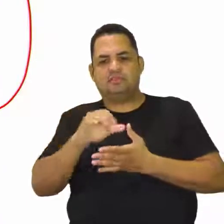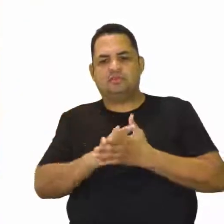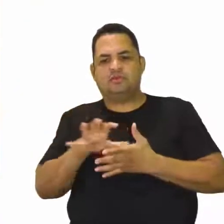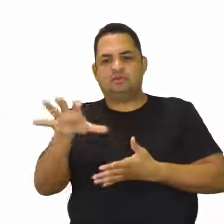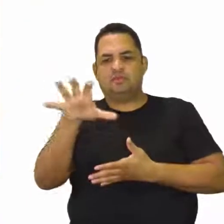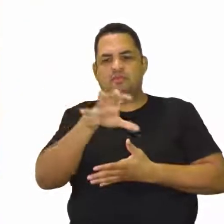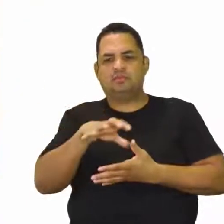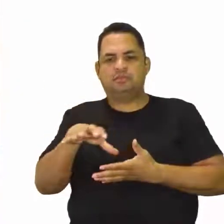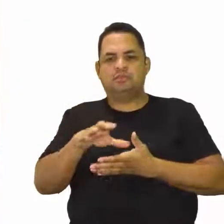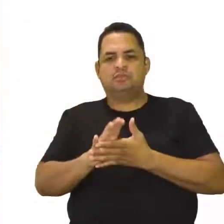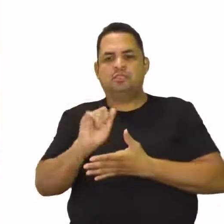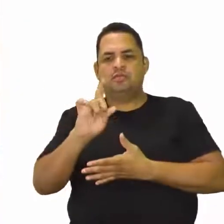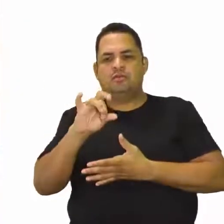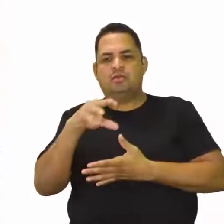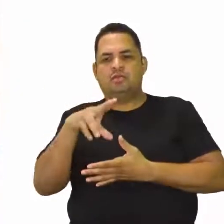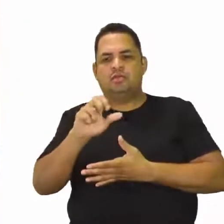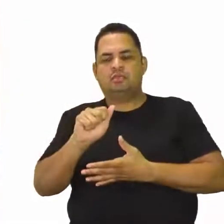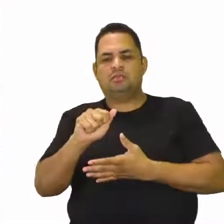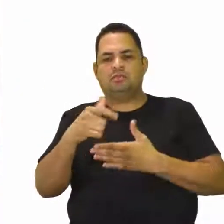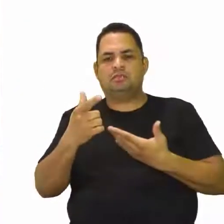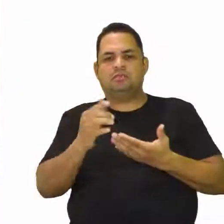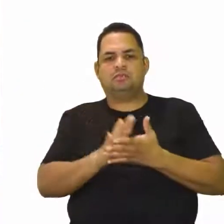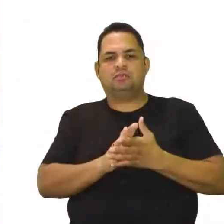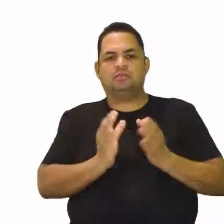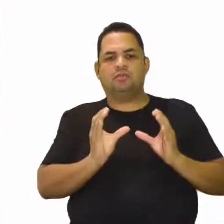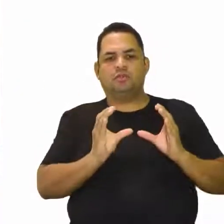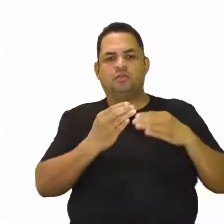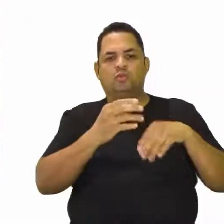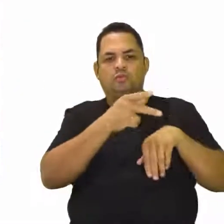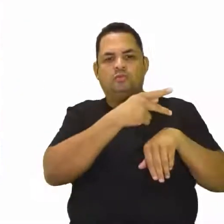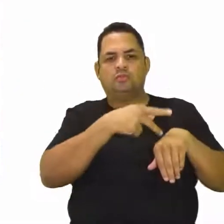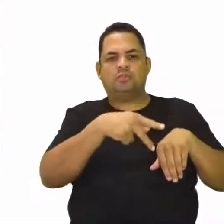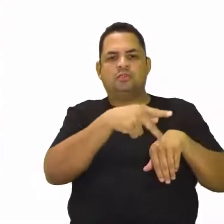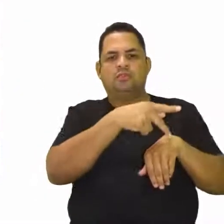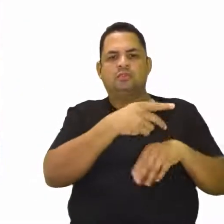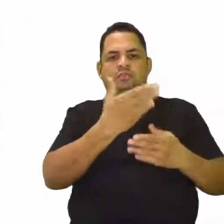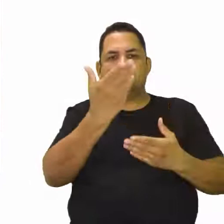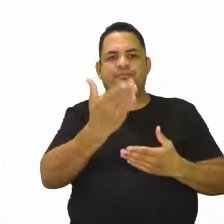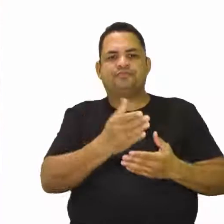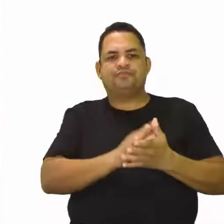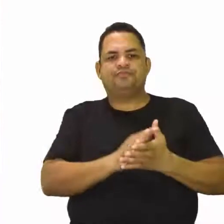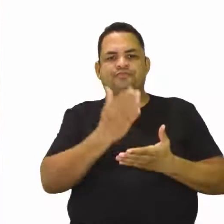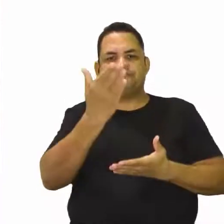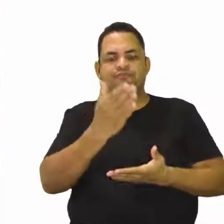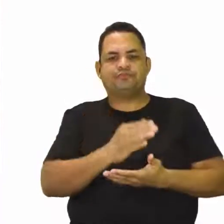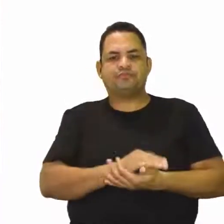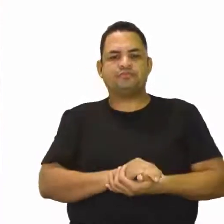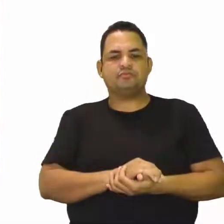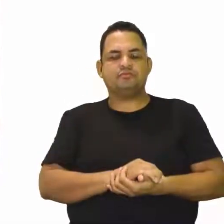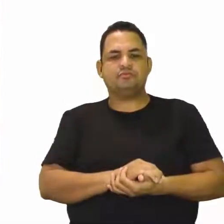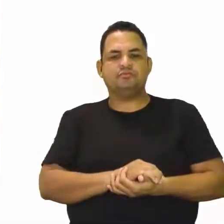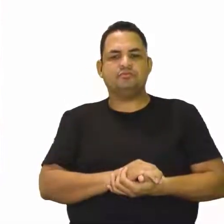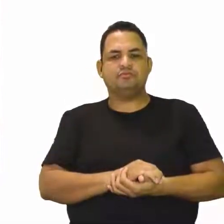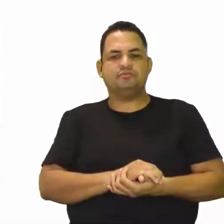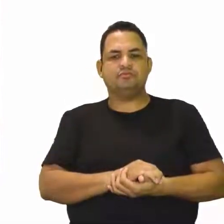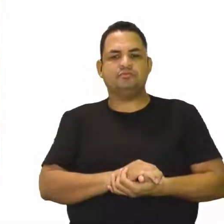certo? Aí nós temos a Liga das Nações, claro, uma forma mais